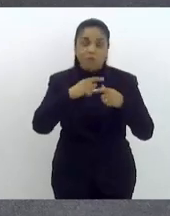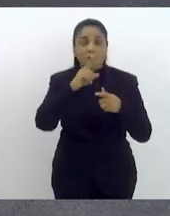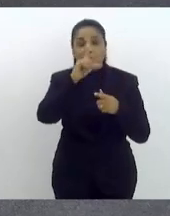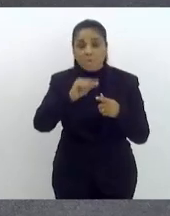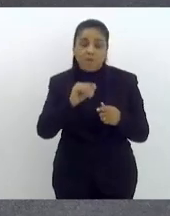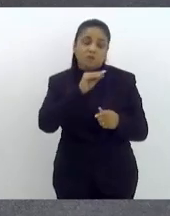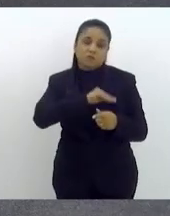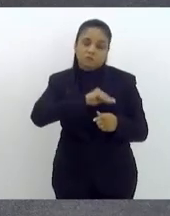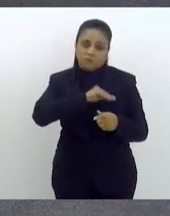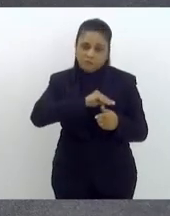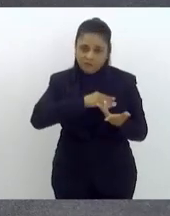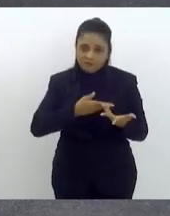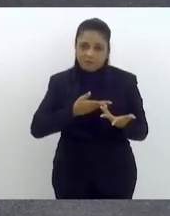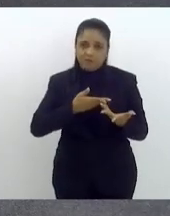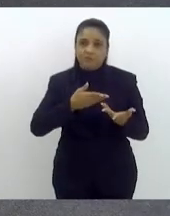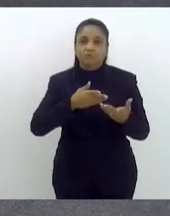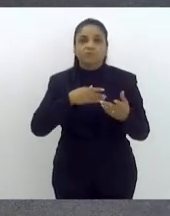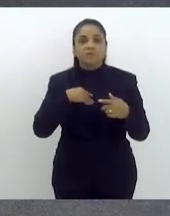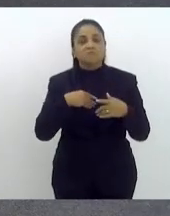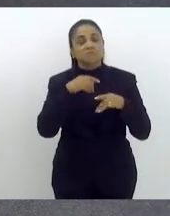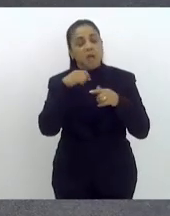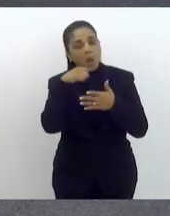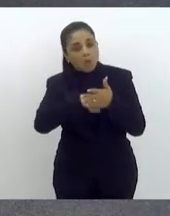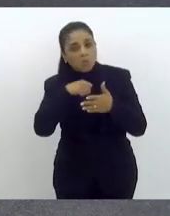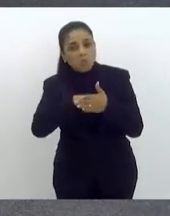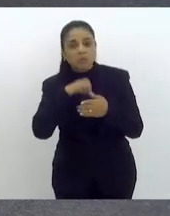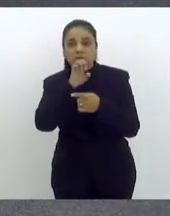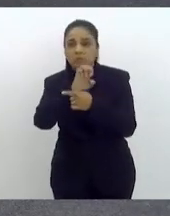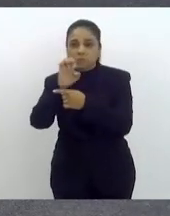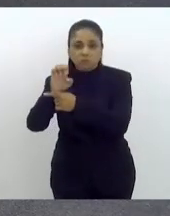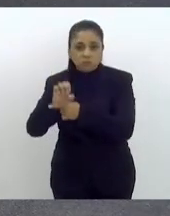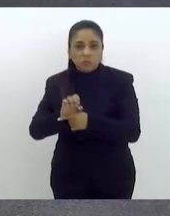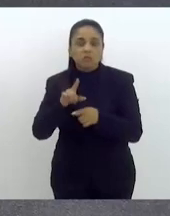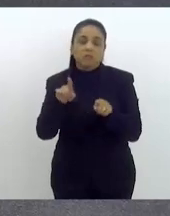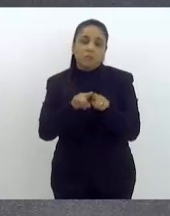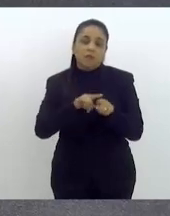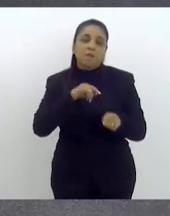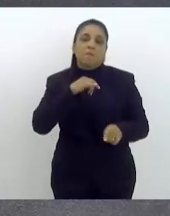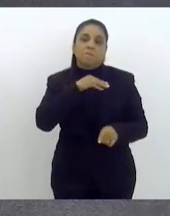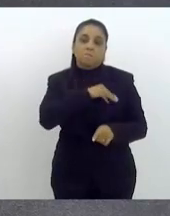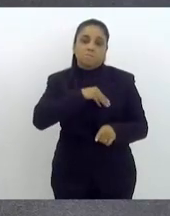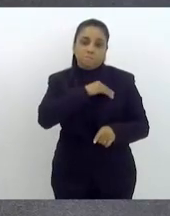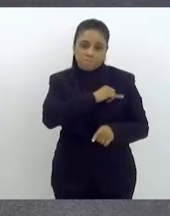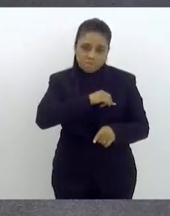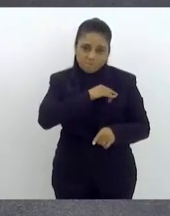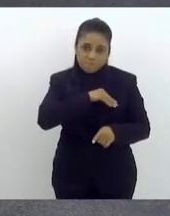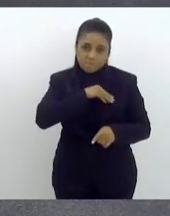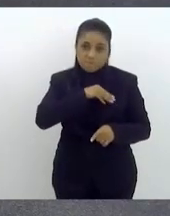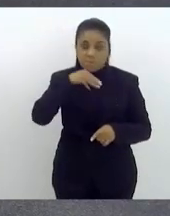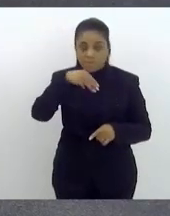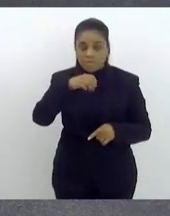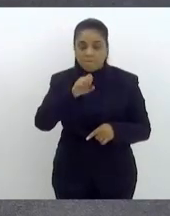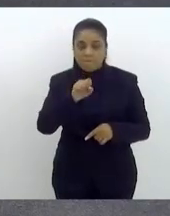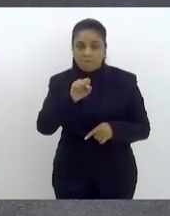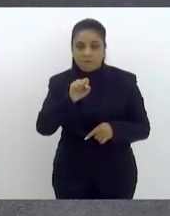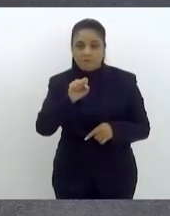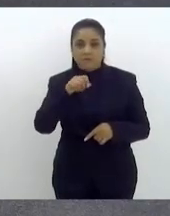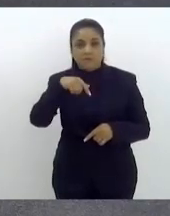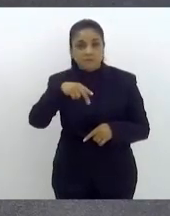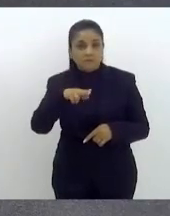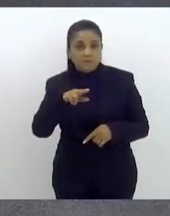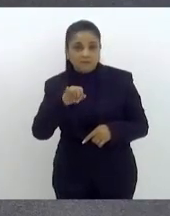se espalhado também por todo estado eu tenho acompanhado a luta do CEP Mesquita por exemplo que há anos também tem enfrentado